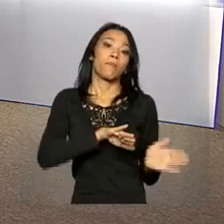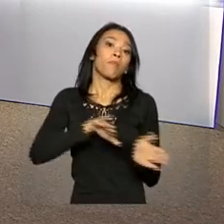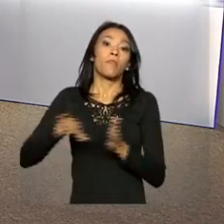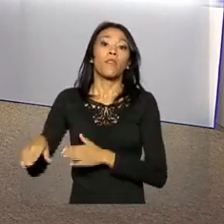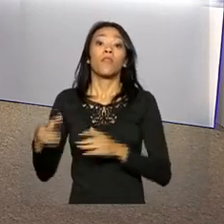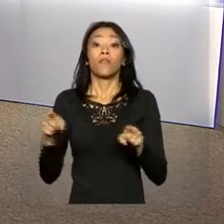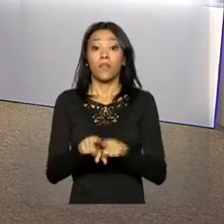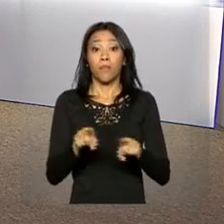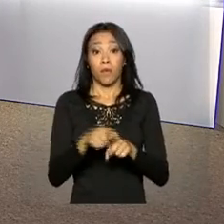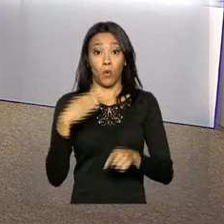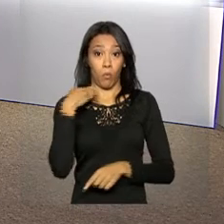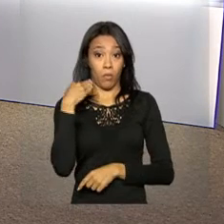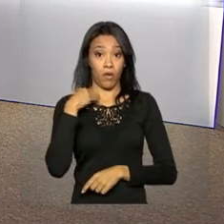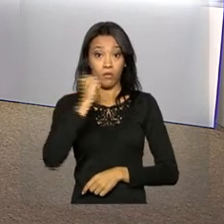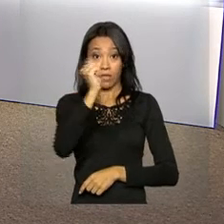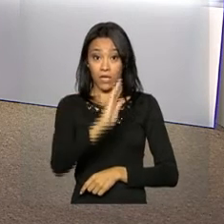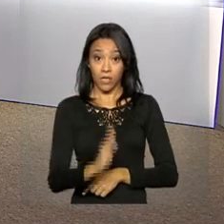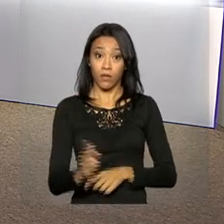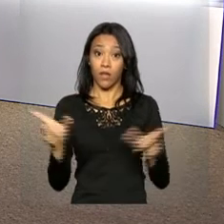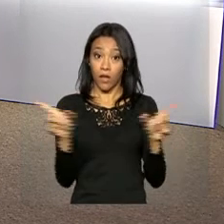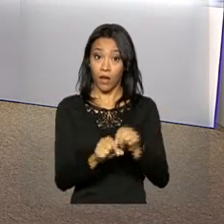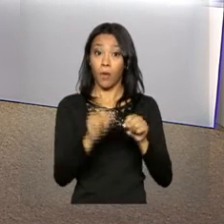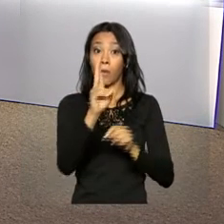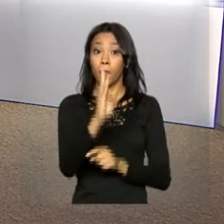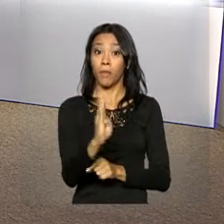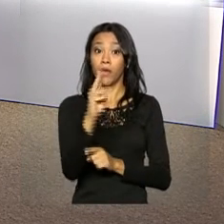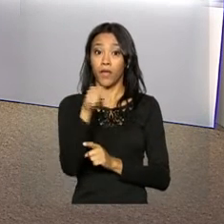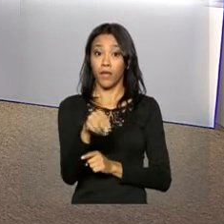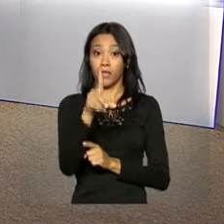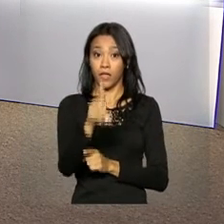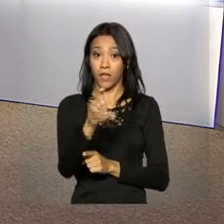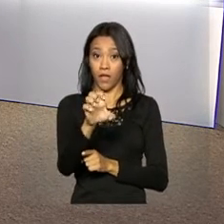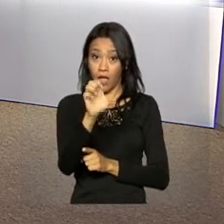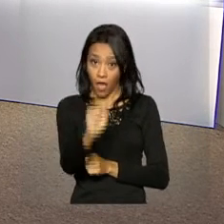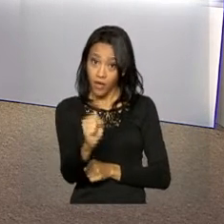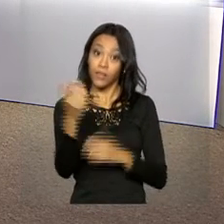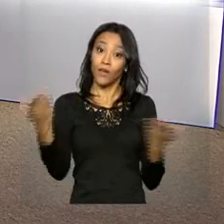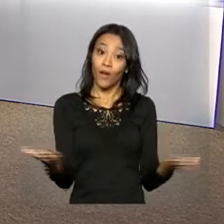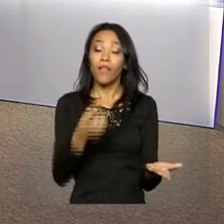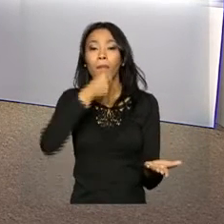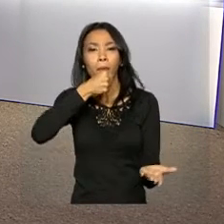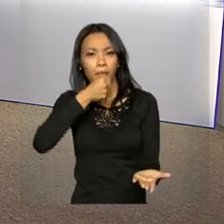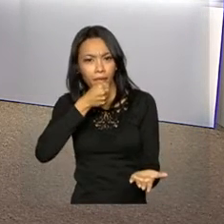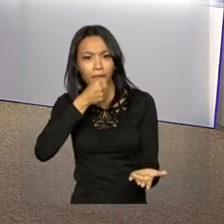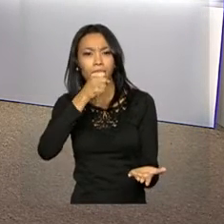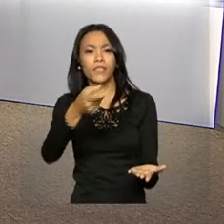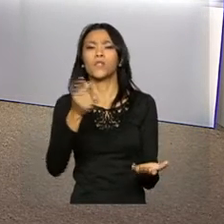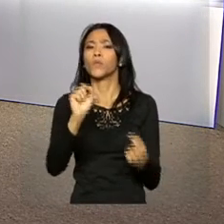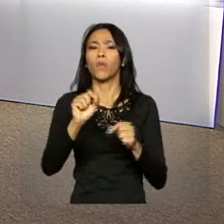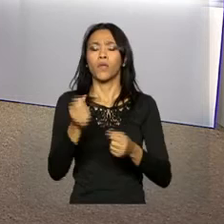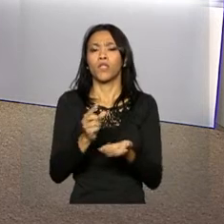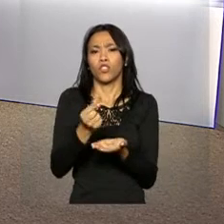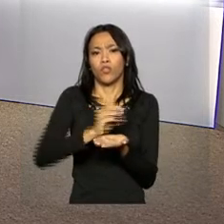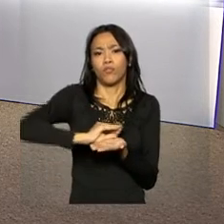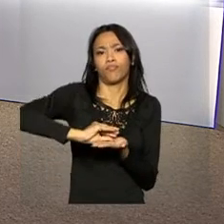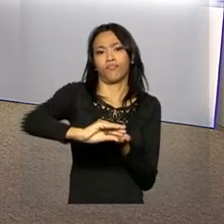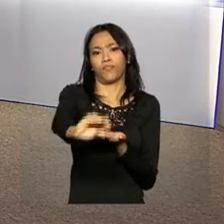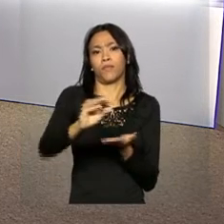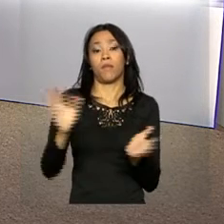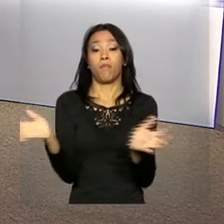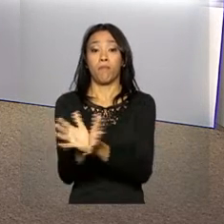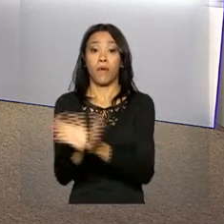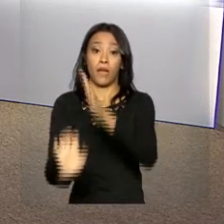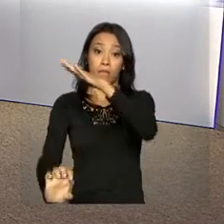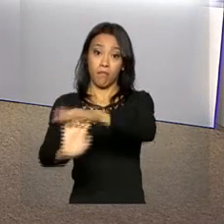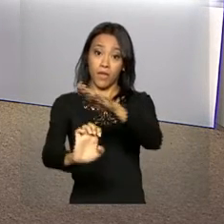Nacional de Desenvolvimento Econômico e Social, BNDES, concede entrevista coletiva sobre a liberação de recursos para micro, pequenas,